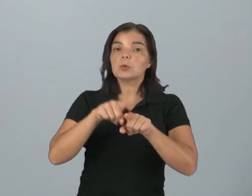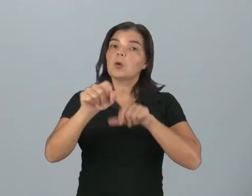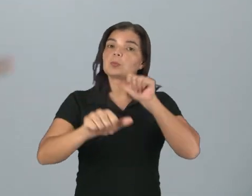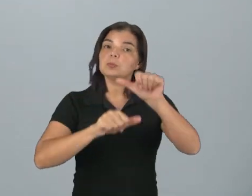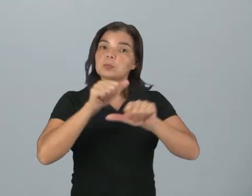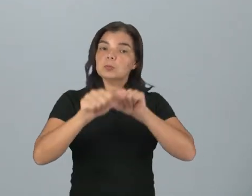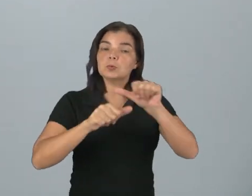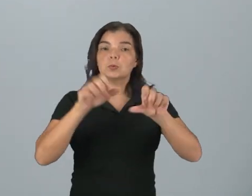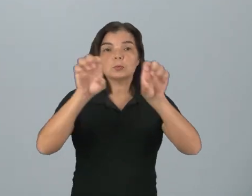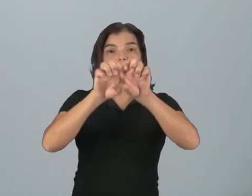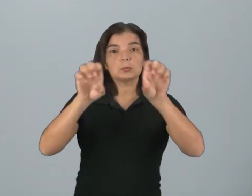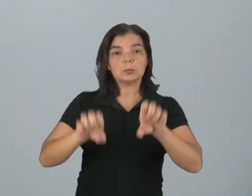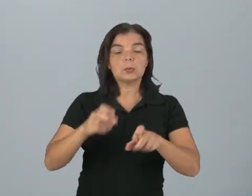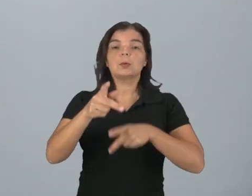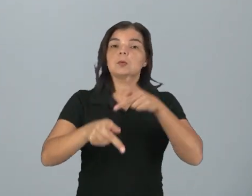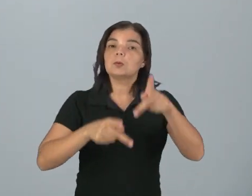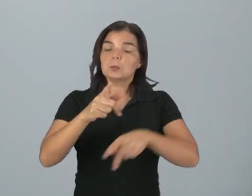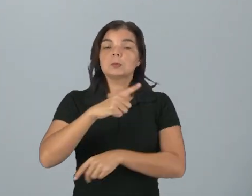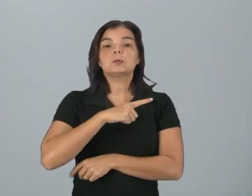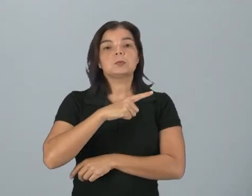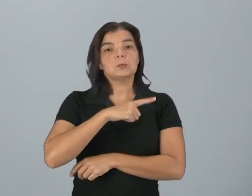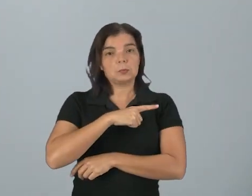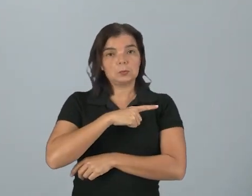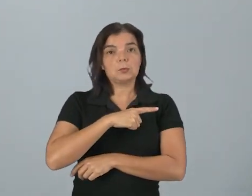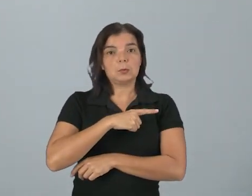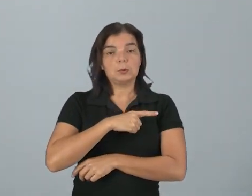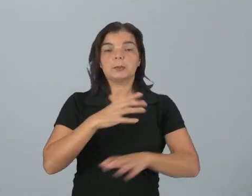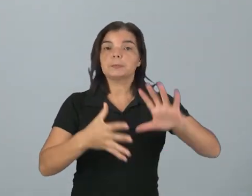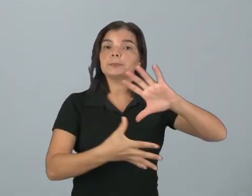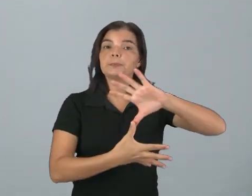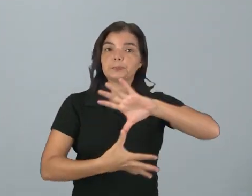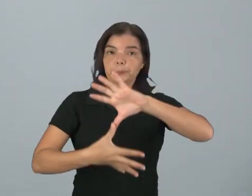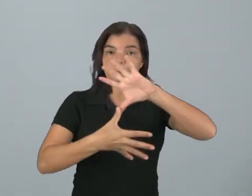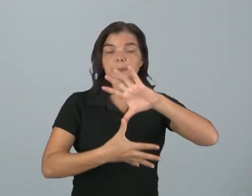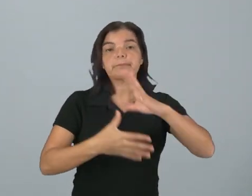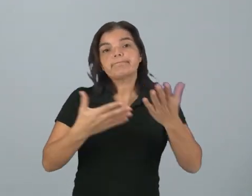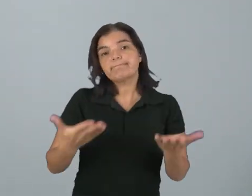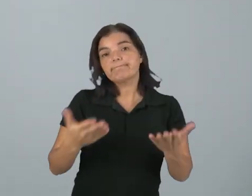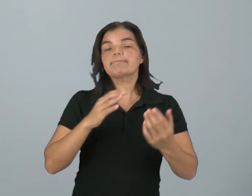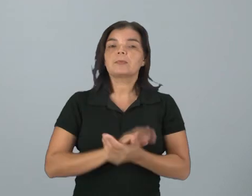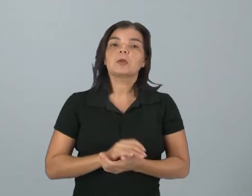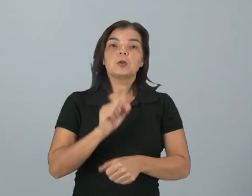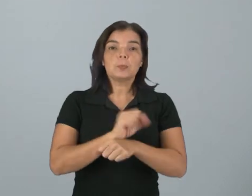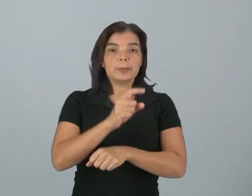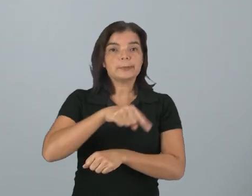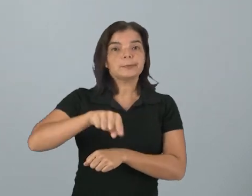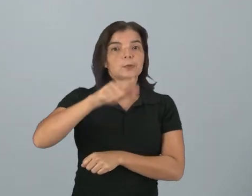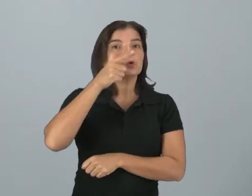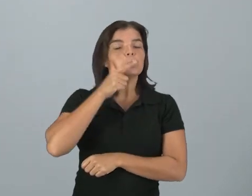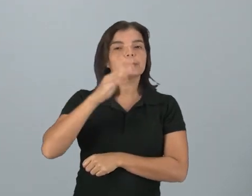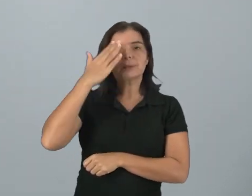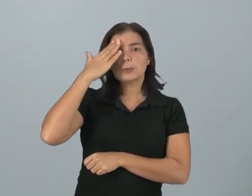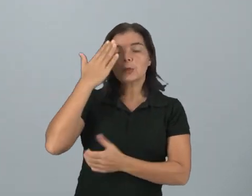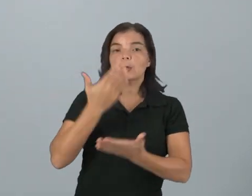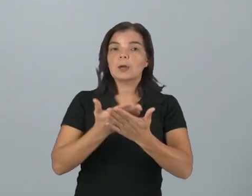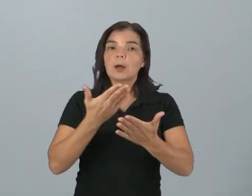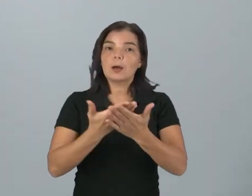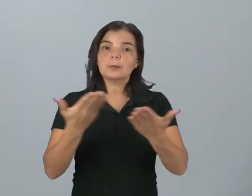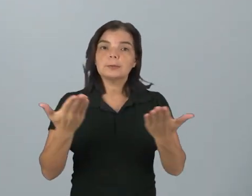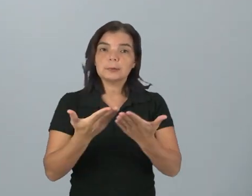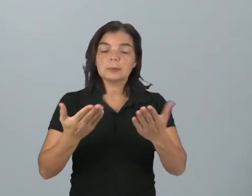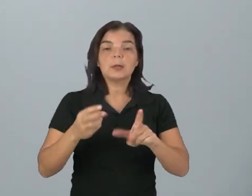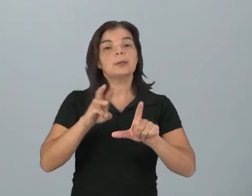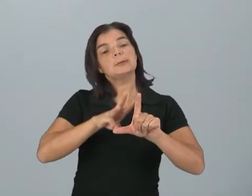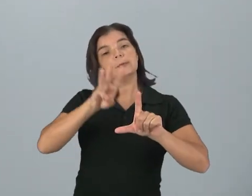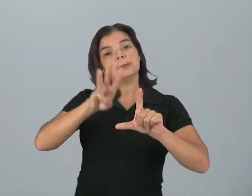altera toda a estrutura que essas civilizações tinham na nossa América. Então é isso, eu espero que vocês tenham conseguido compreender a nossa aula. Para